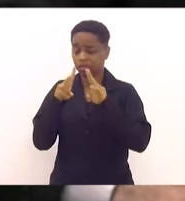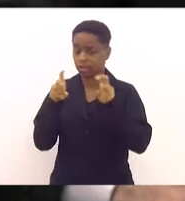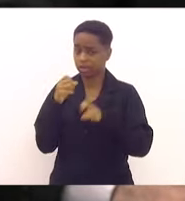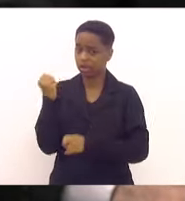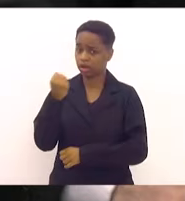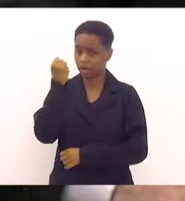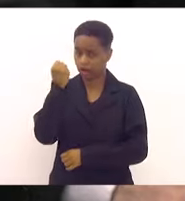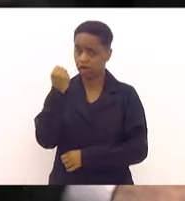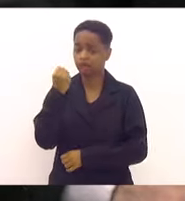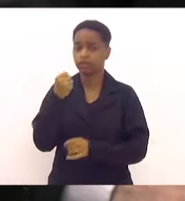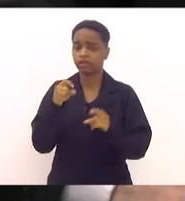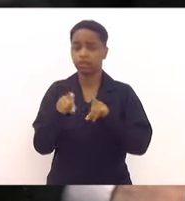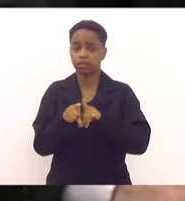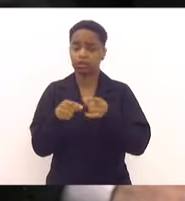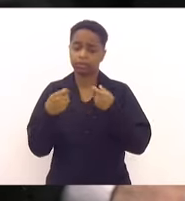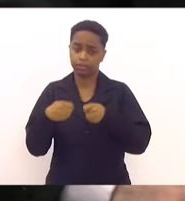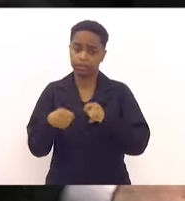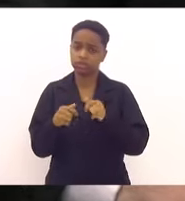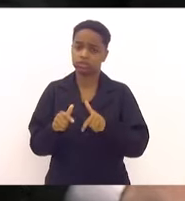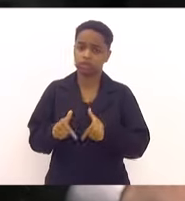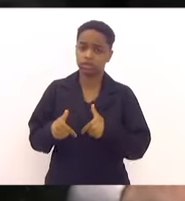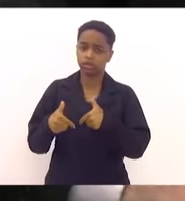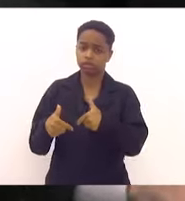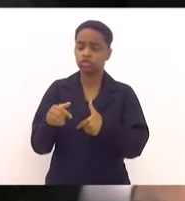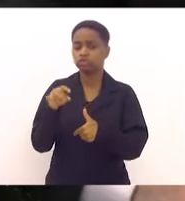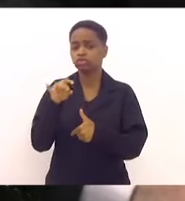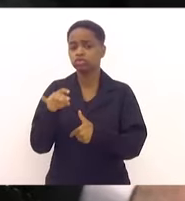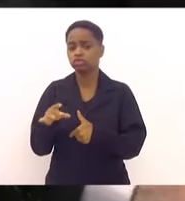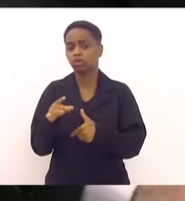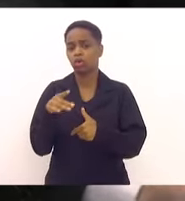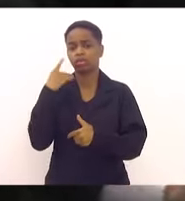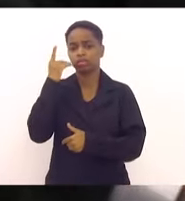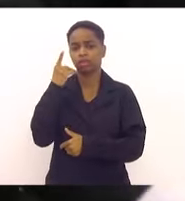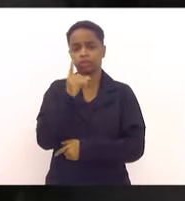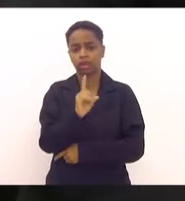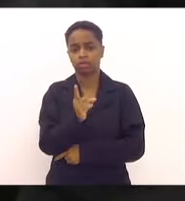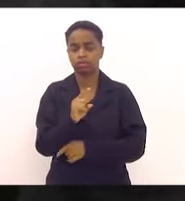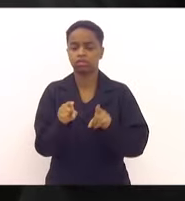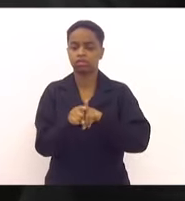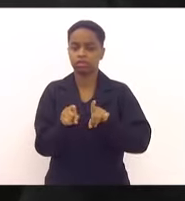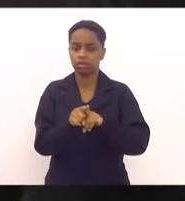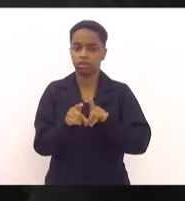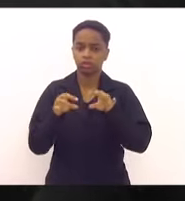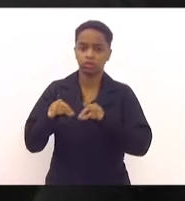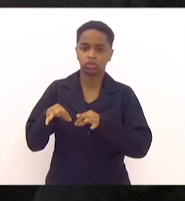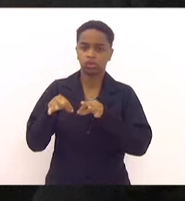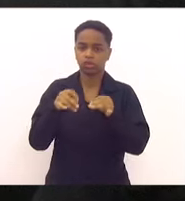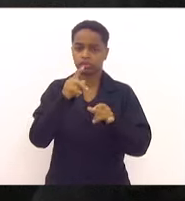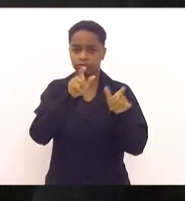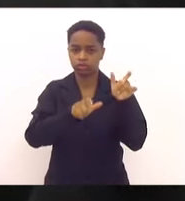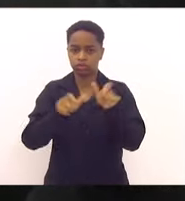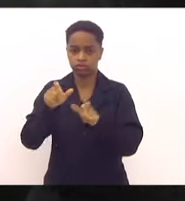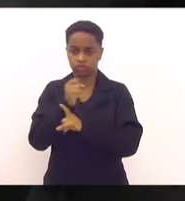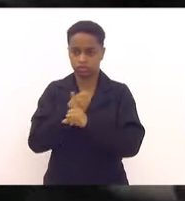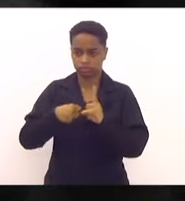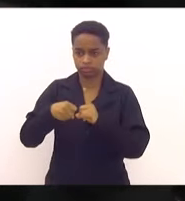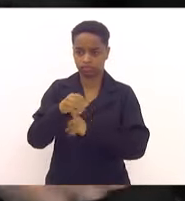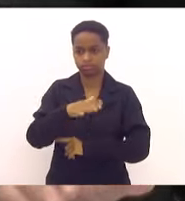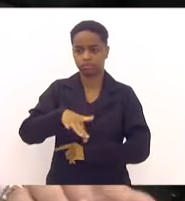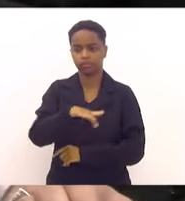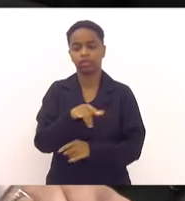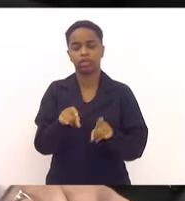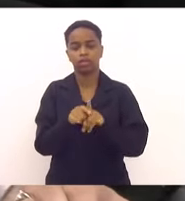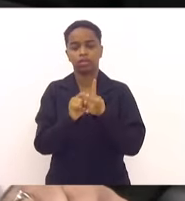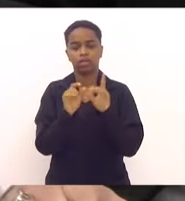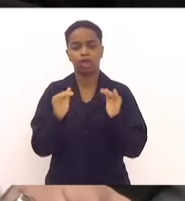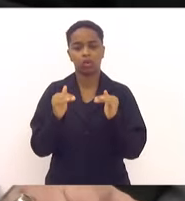gravíssimo e que tem que ter um enfrentamento não apenas dos parlamentares, mas também como de toda a sociedade em geral, as